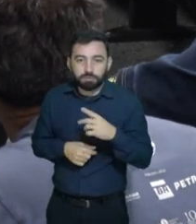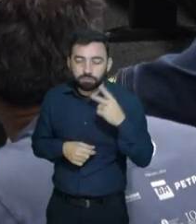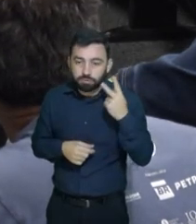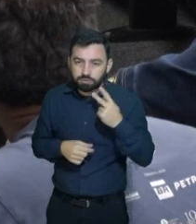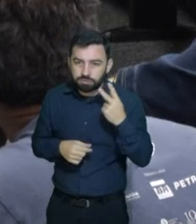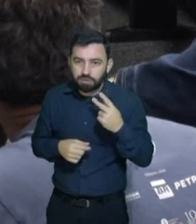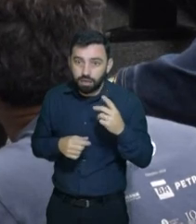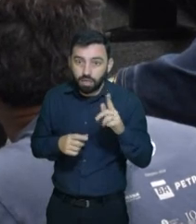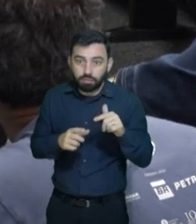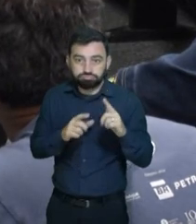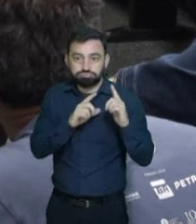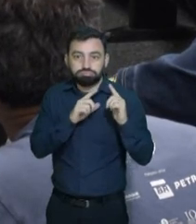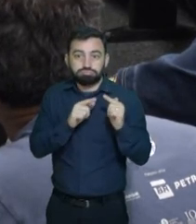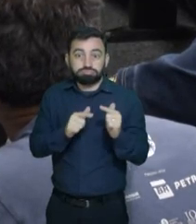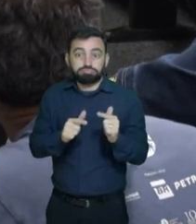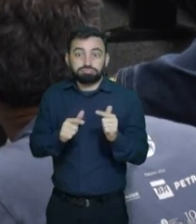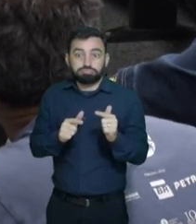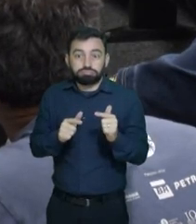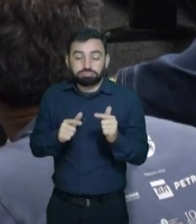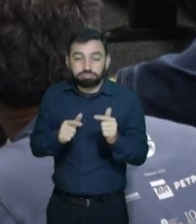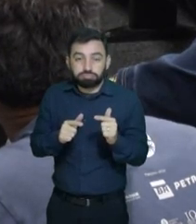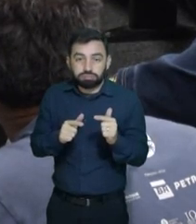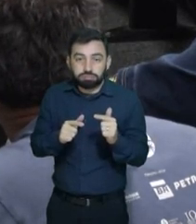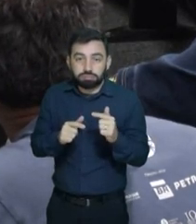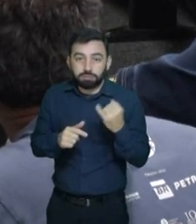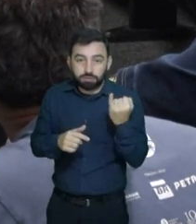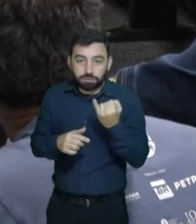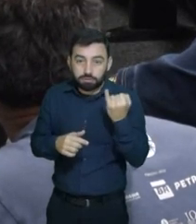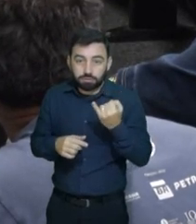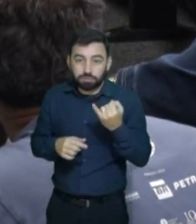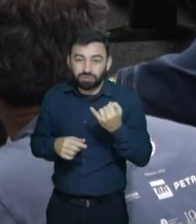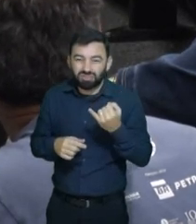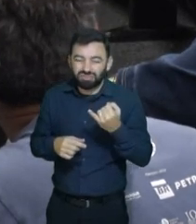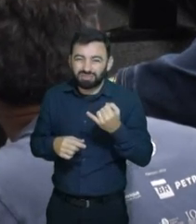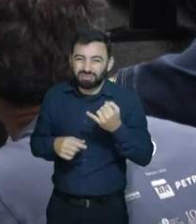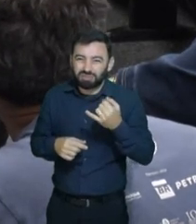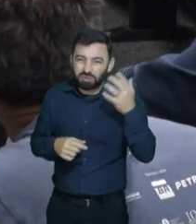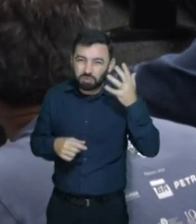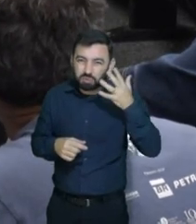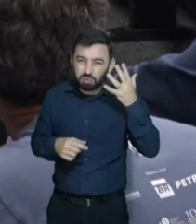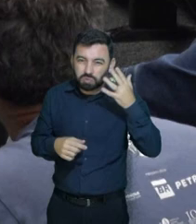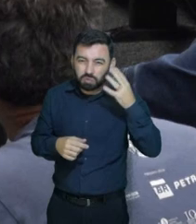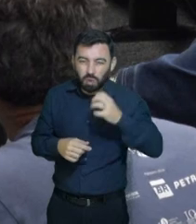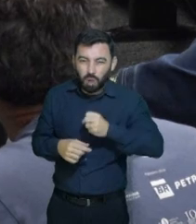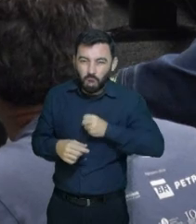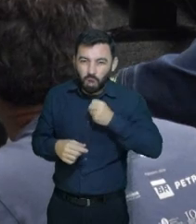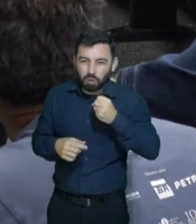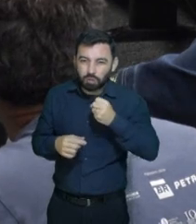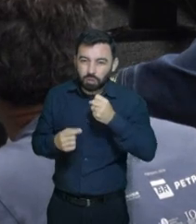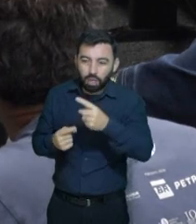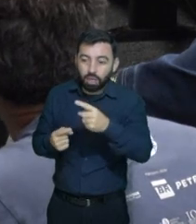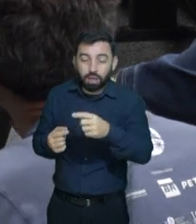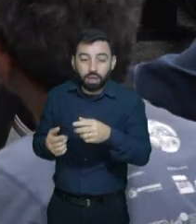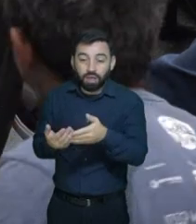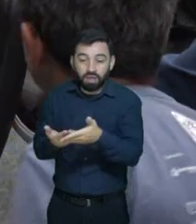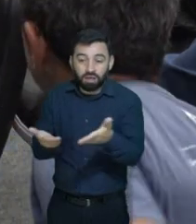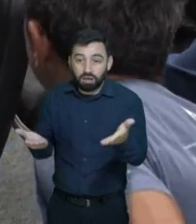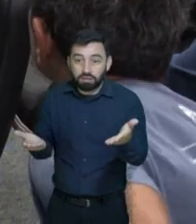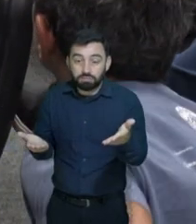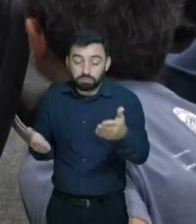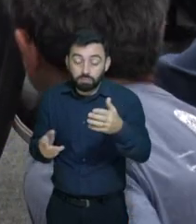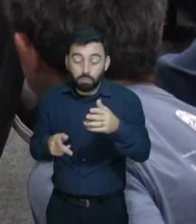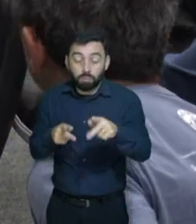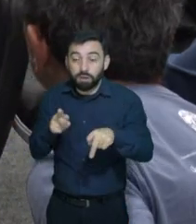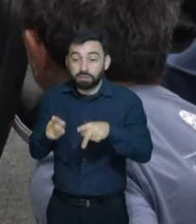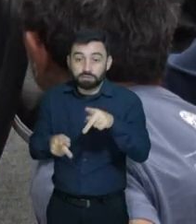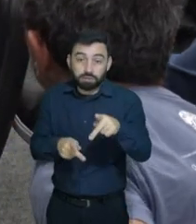política ultraconservadora que, através do discurso de ódio, joga a população contra as mudanças